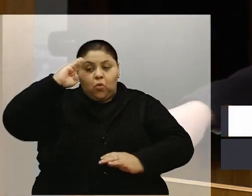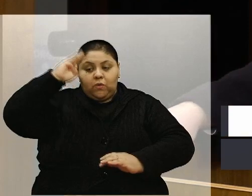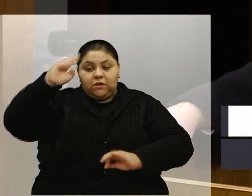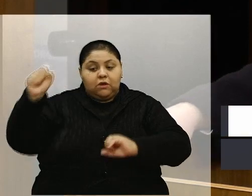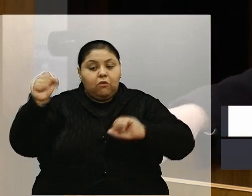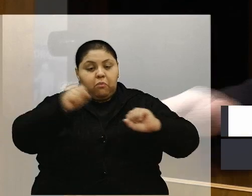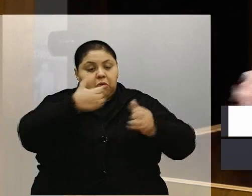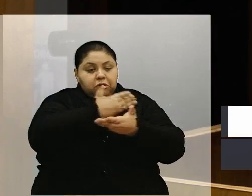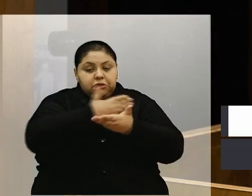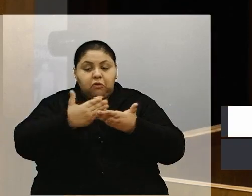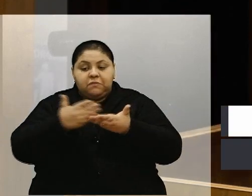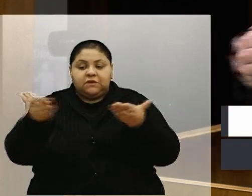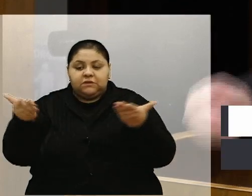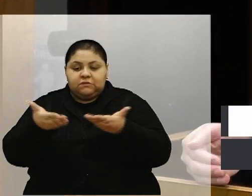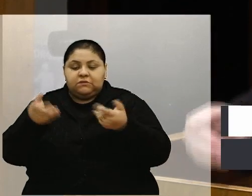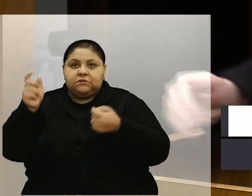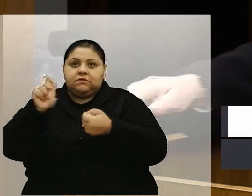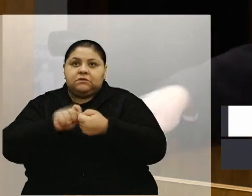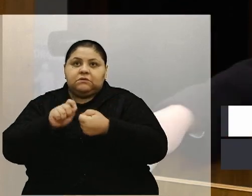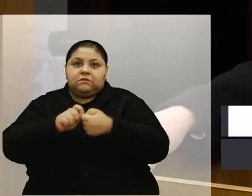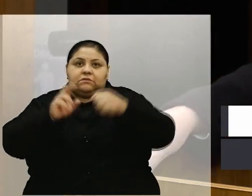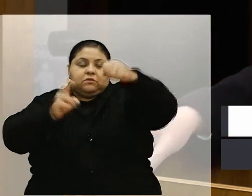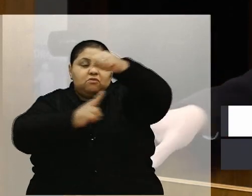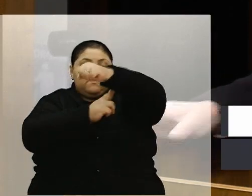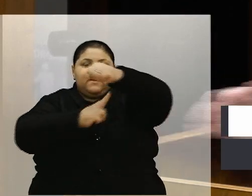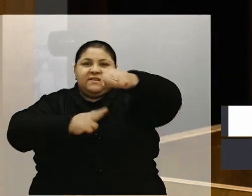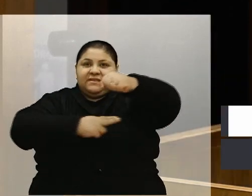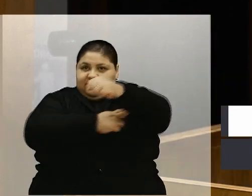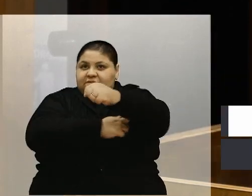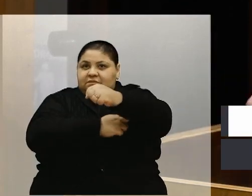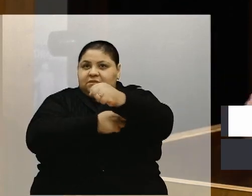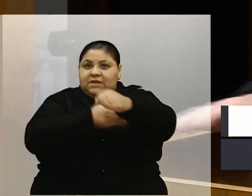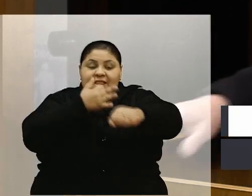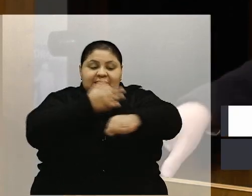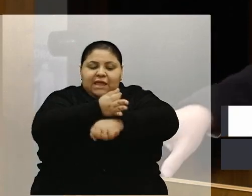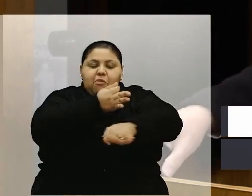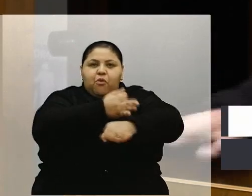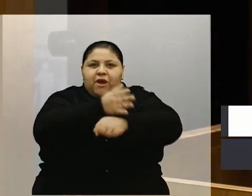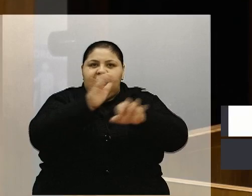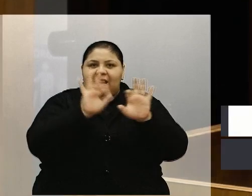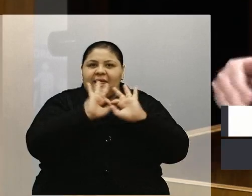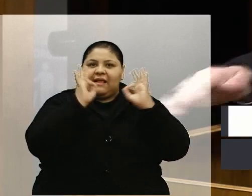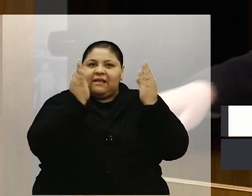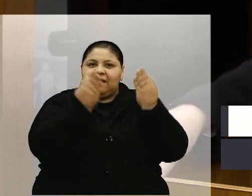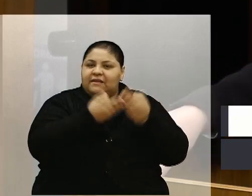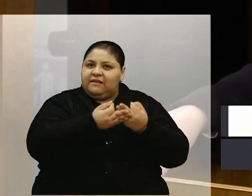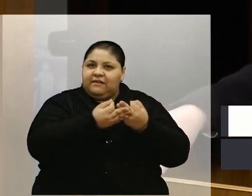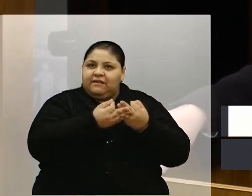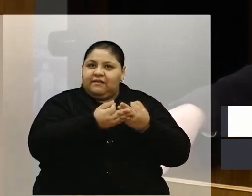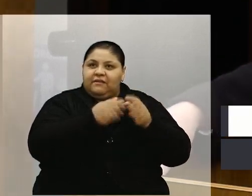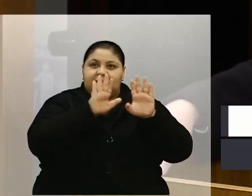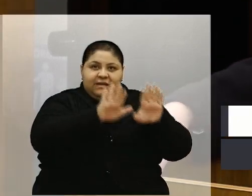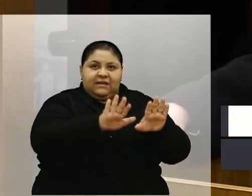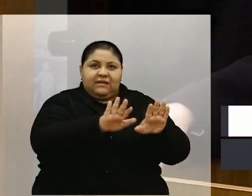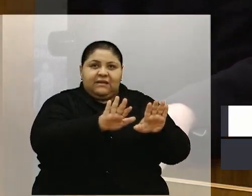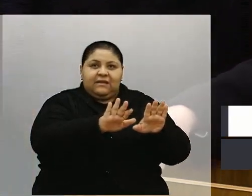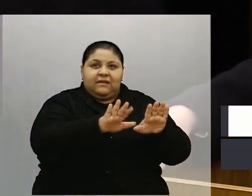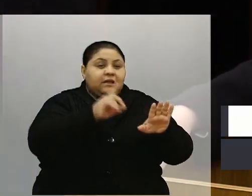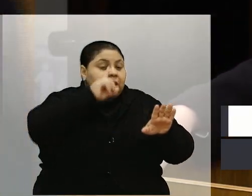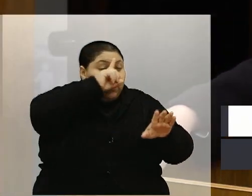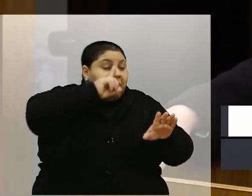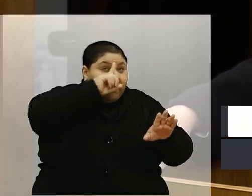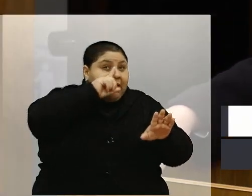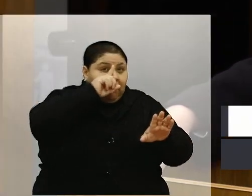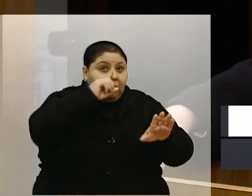entrar nesse primeiro momento a fazer uma ponte provisória para que aquelas famílias deixem de ficar naquela situação de